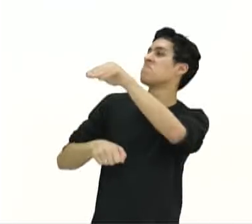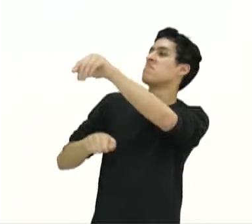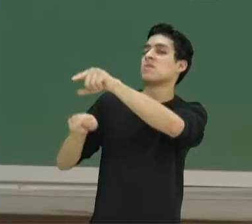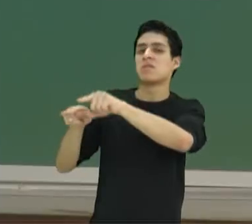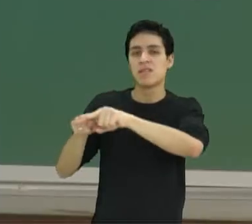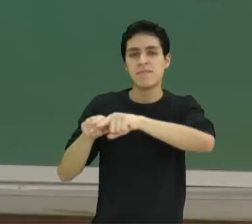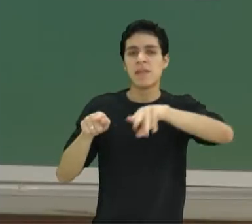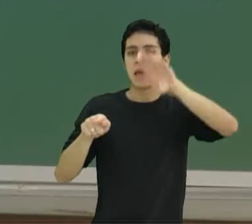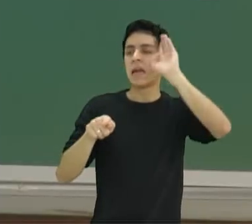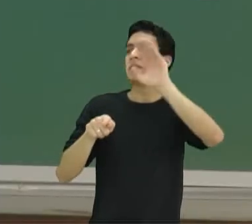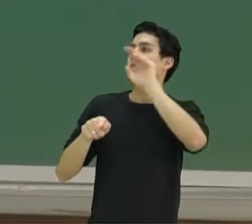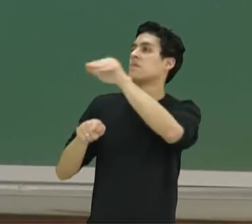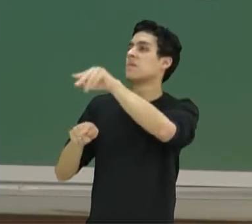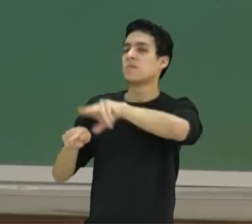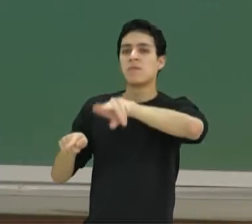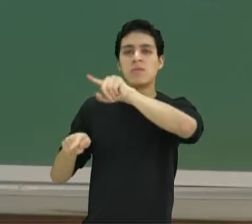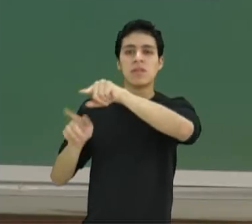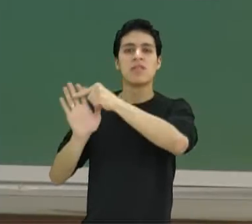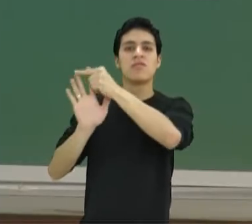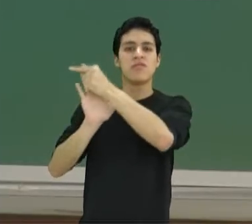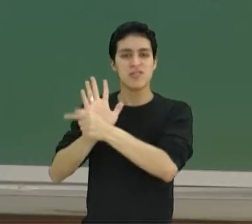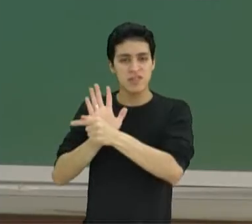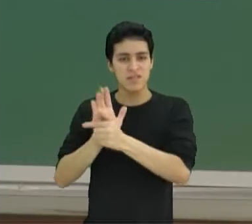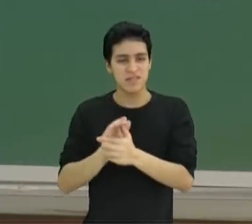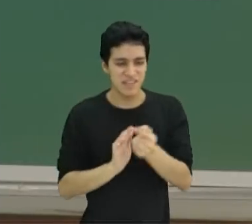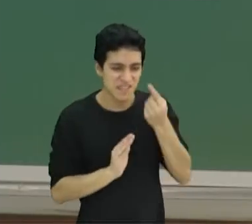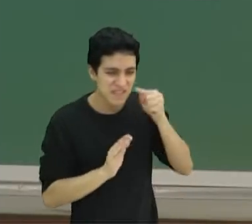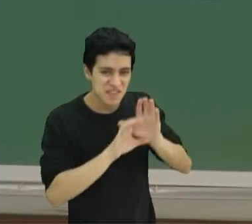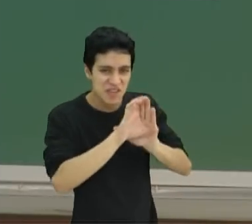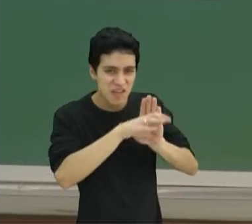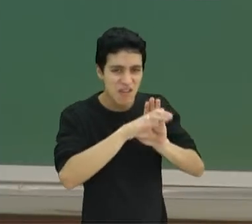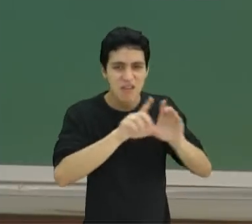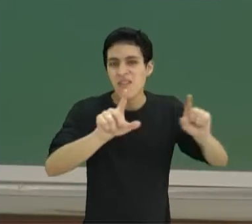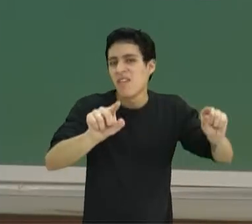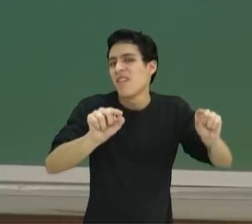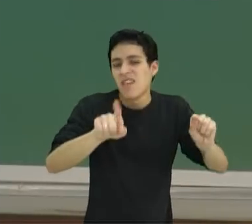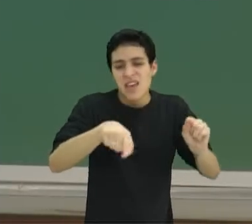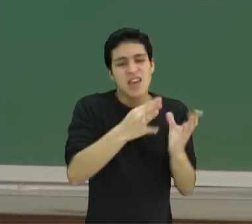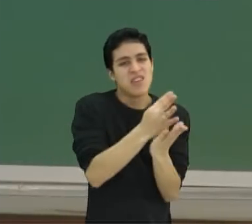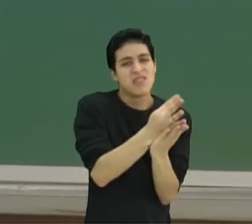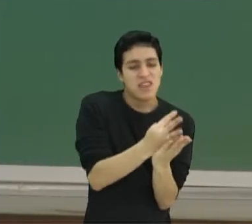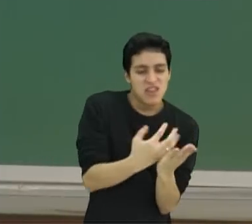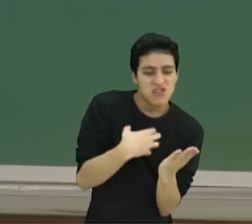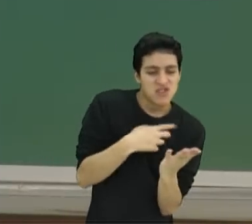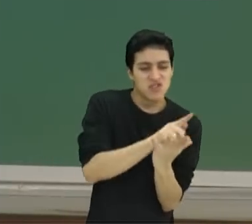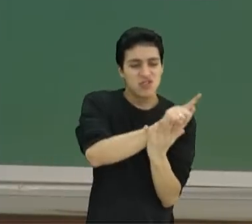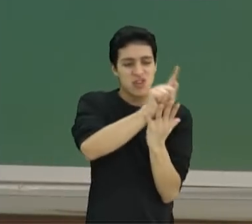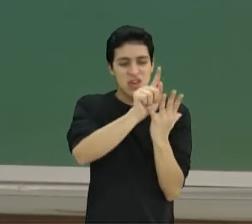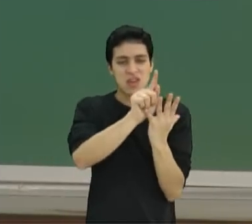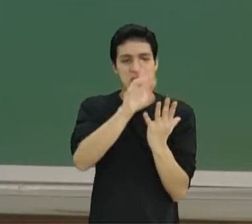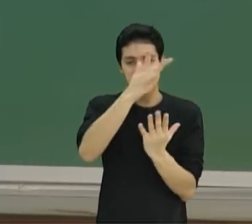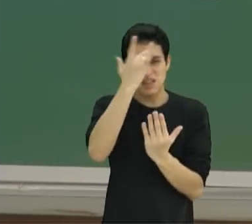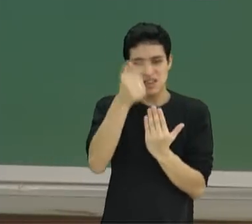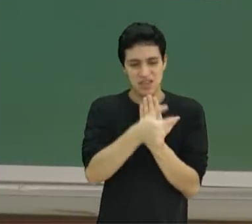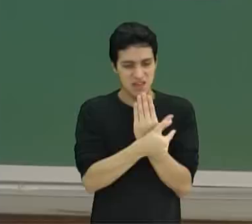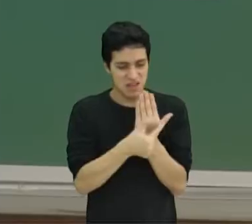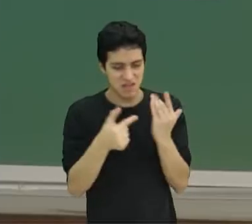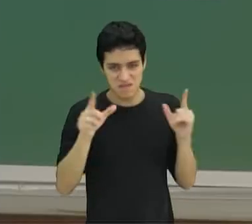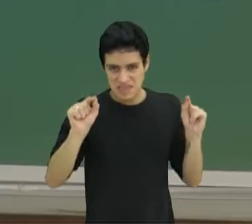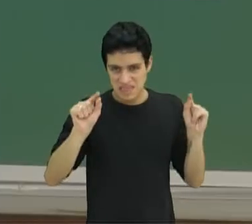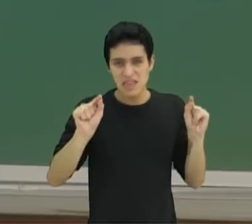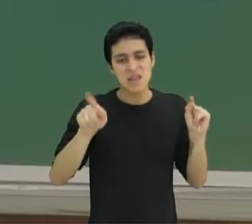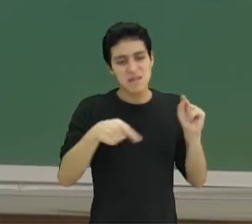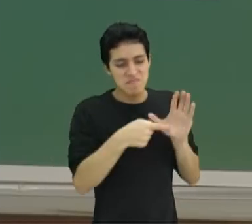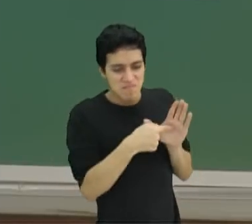acadêmico. Temos a definição, como você percebeu, é um texto, um gênero textual, onde o autor ele vai